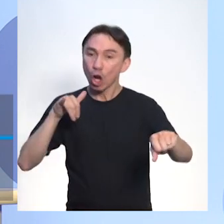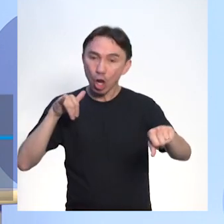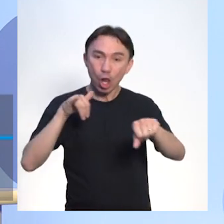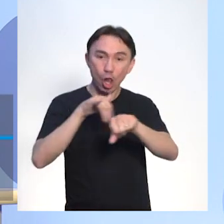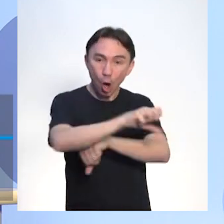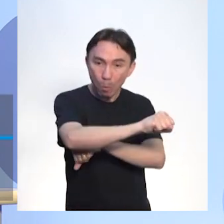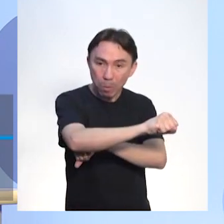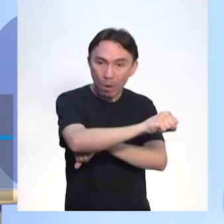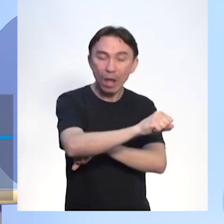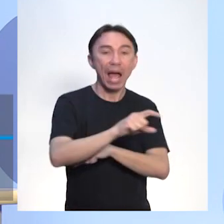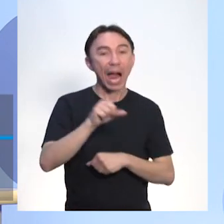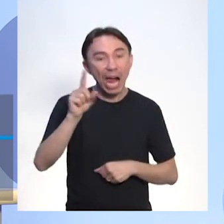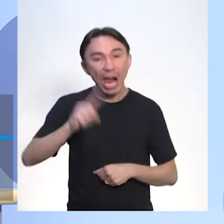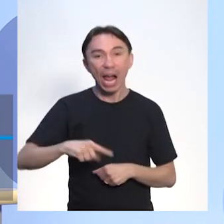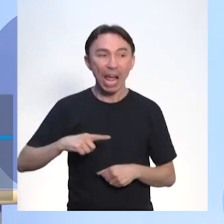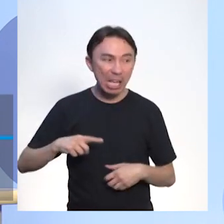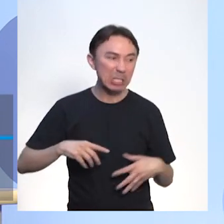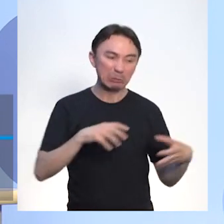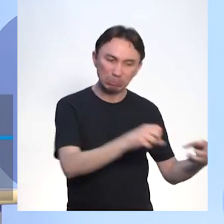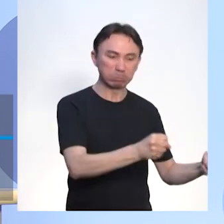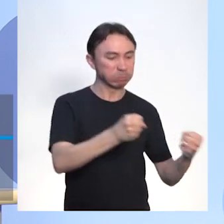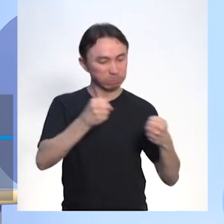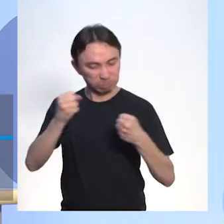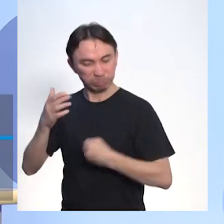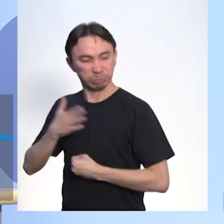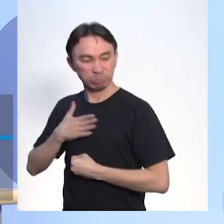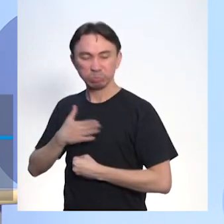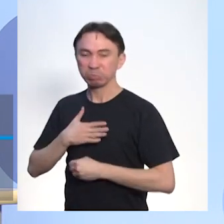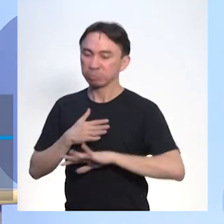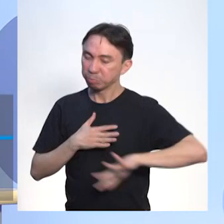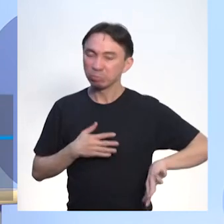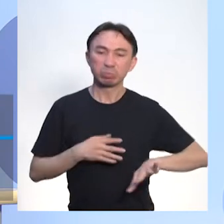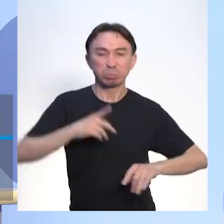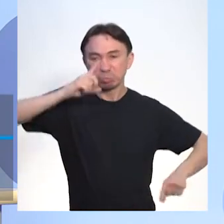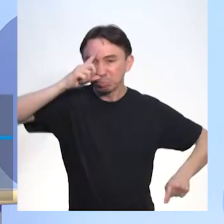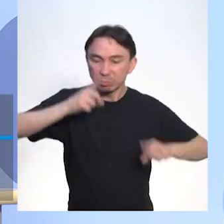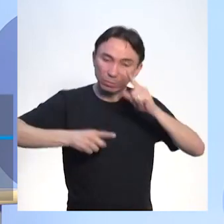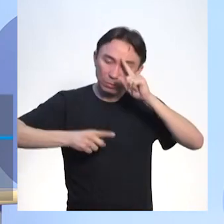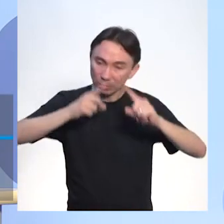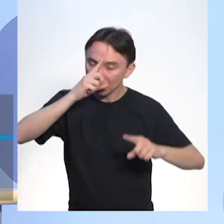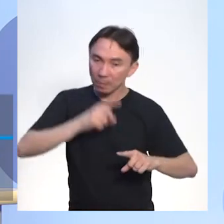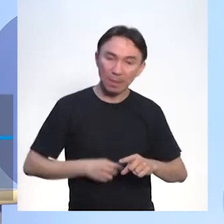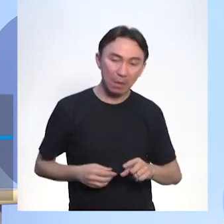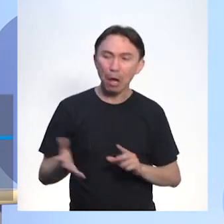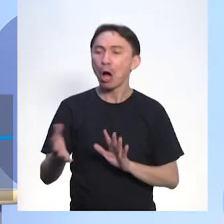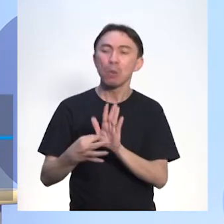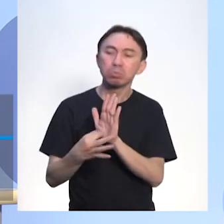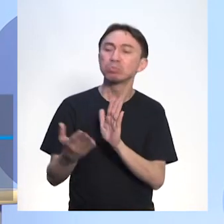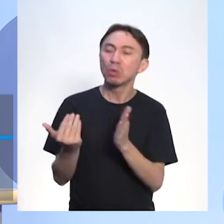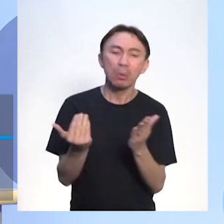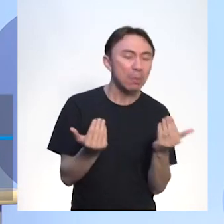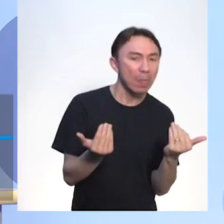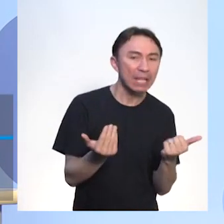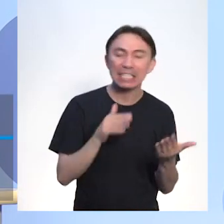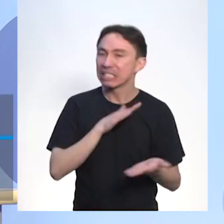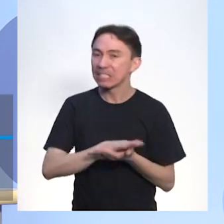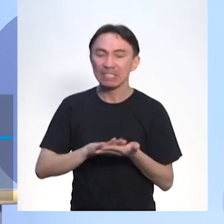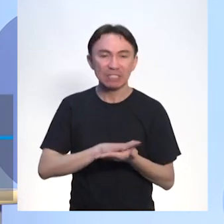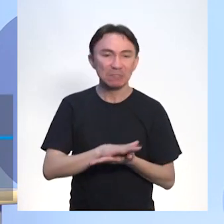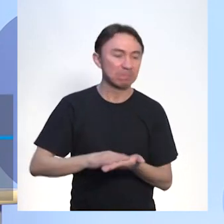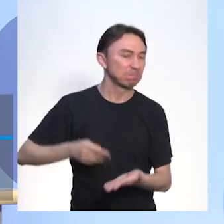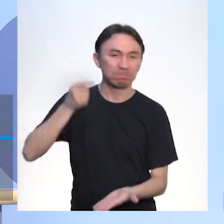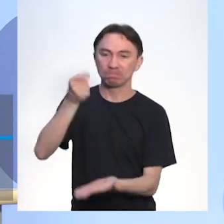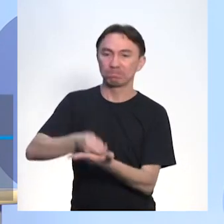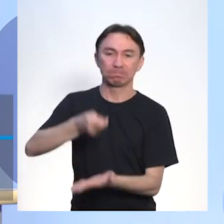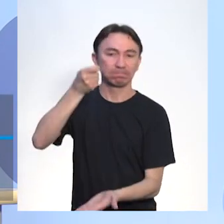para poder comandar o governo sem pedir opinião ao povo, assim que a estudante coloca